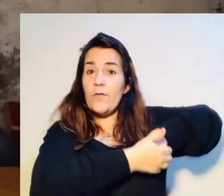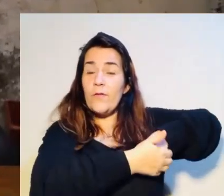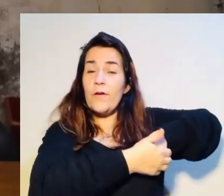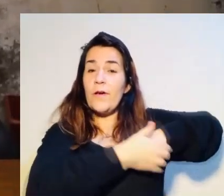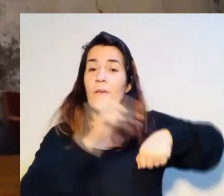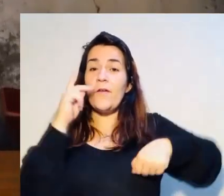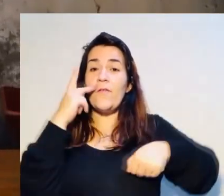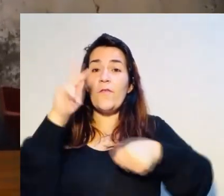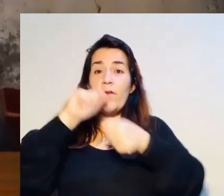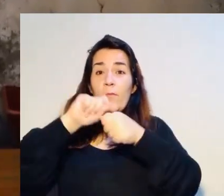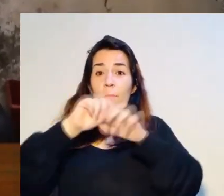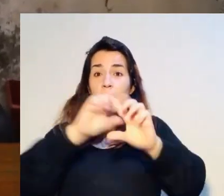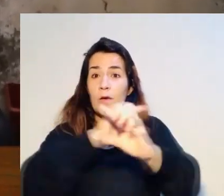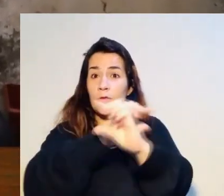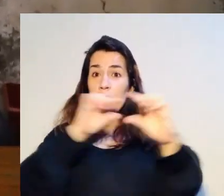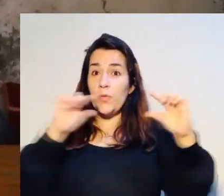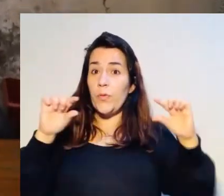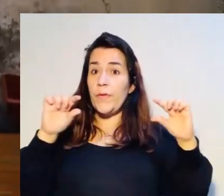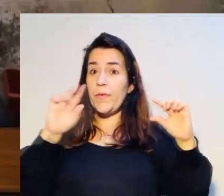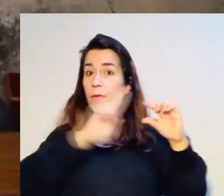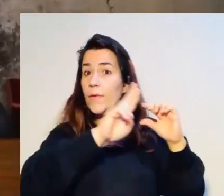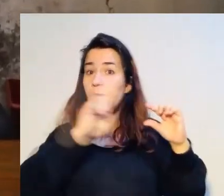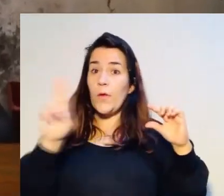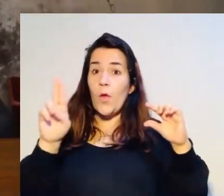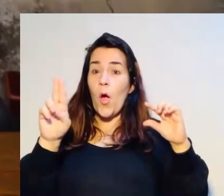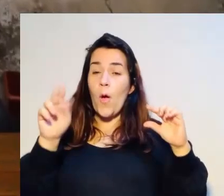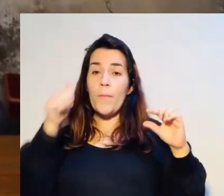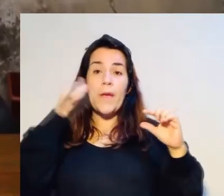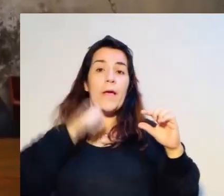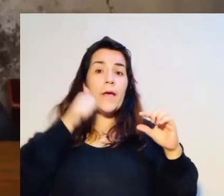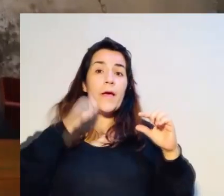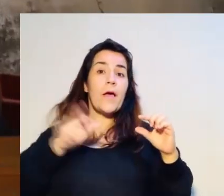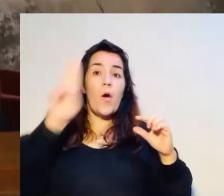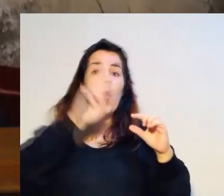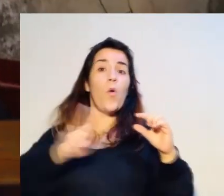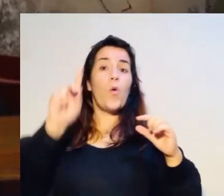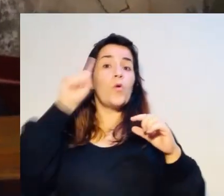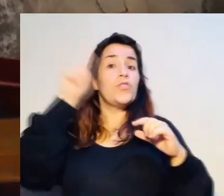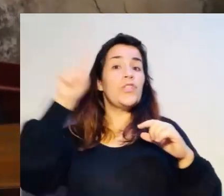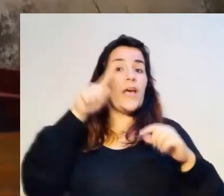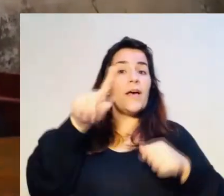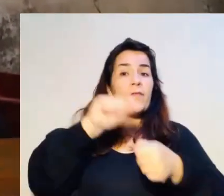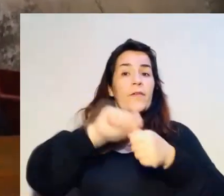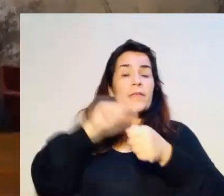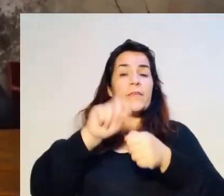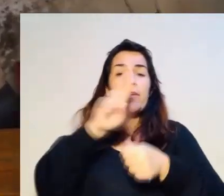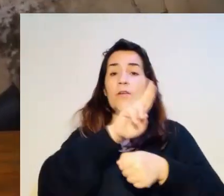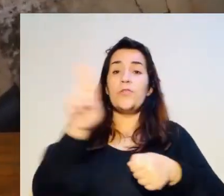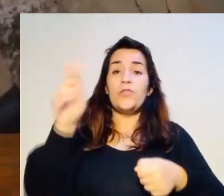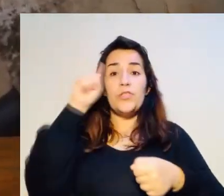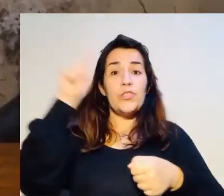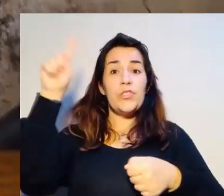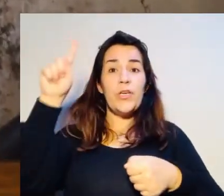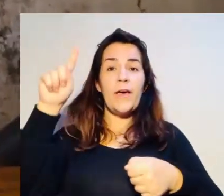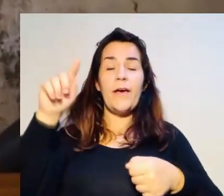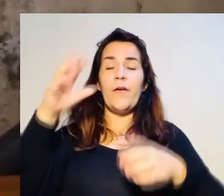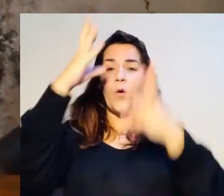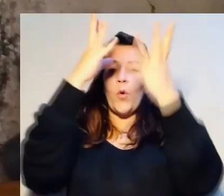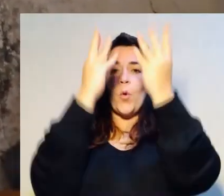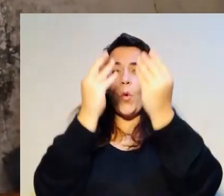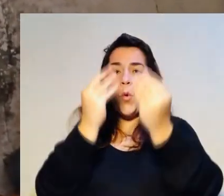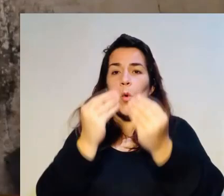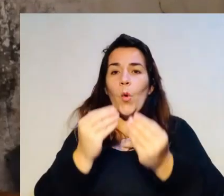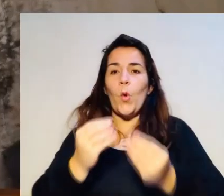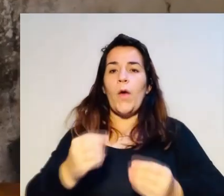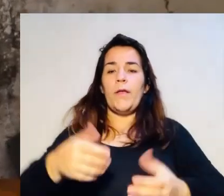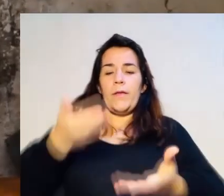escondidinha. Bota uma etiquetinha. Nome da planta, a data de fabricação e a data da validade.